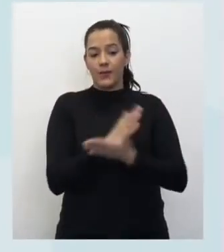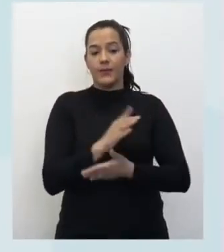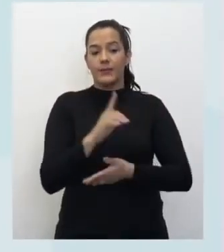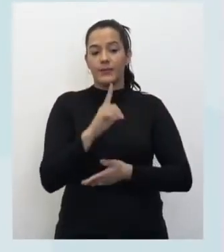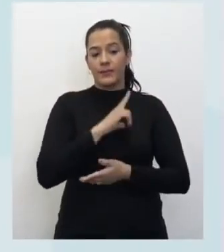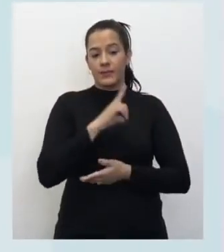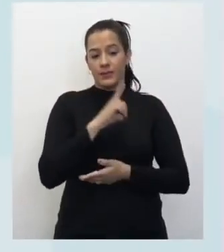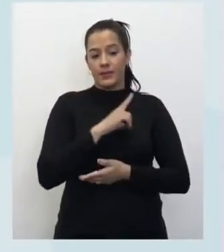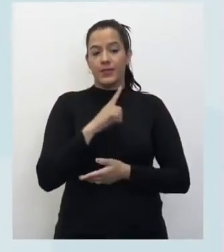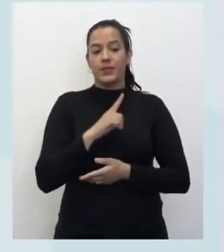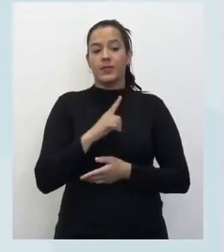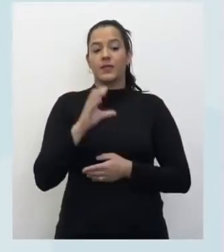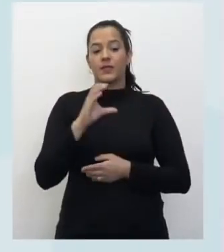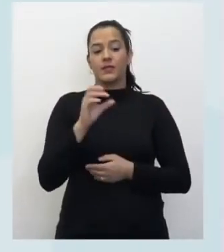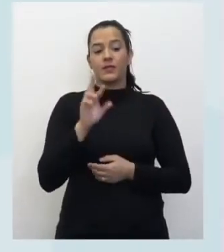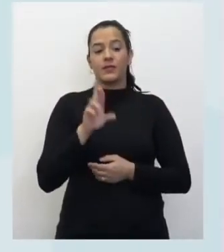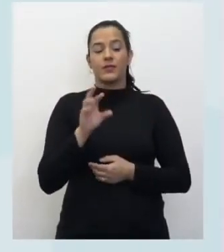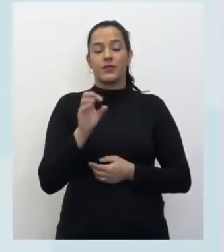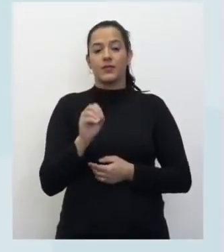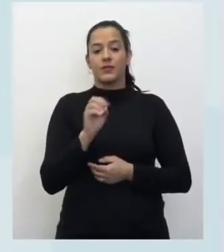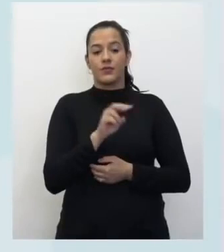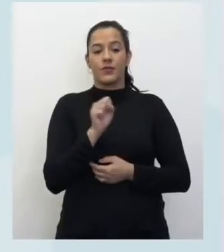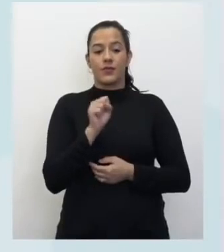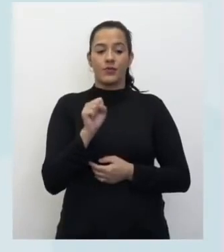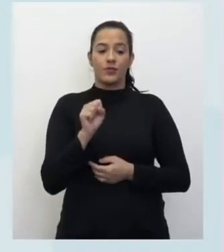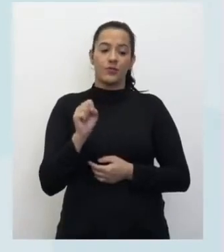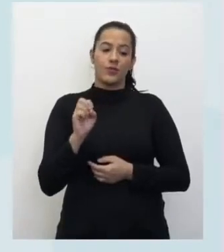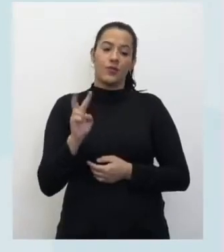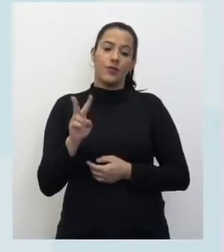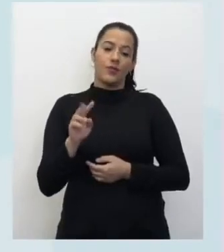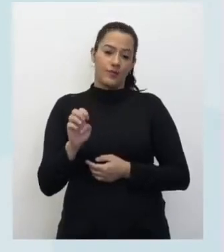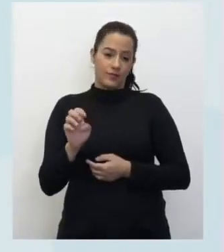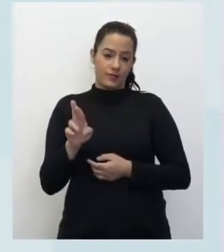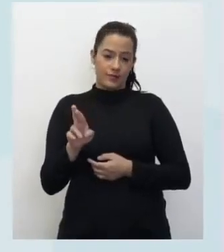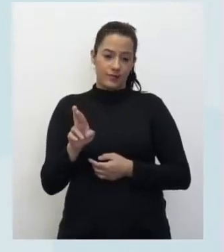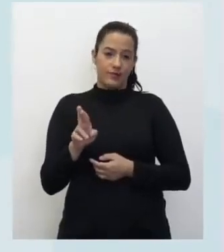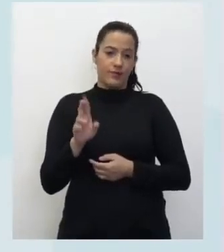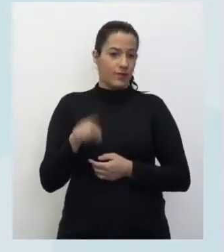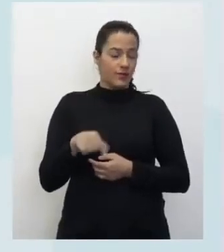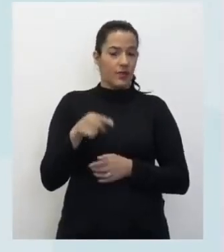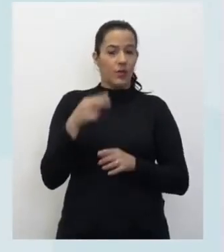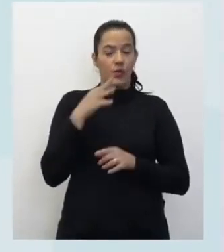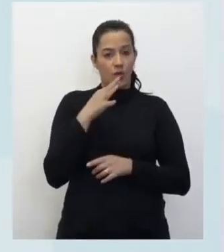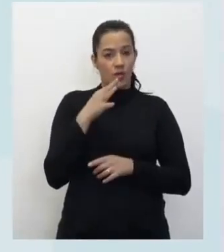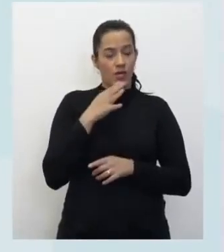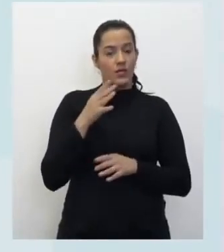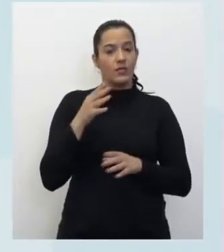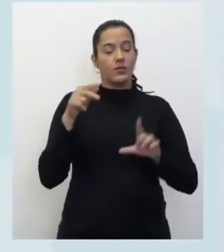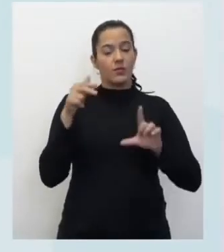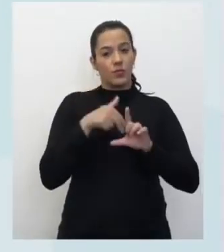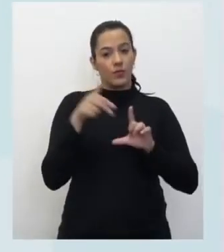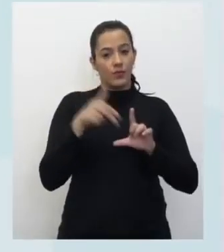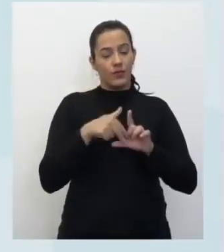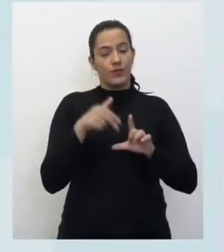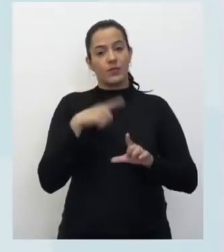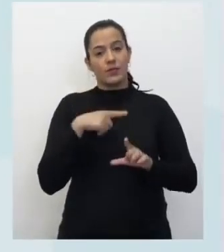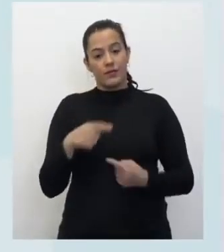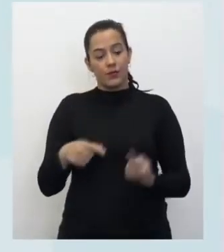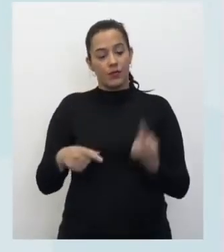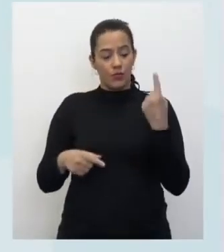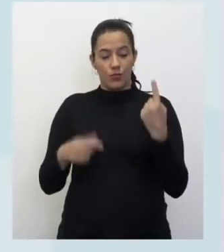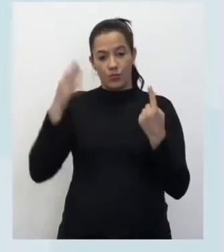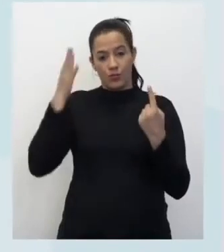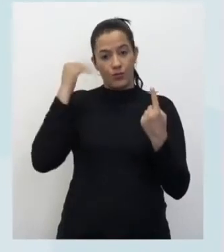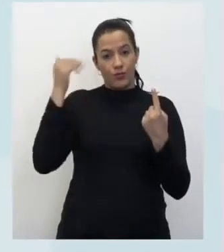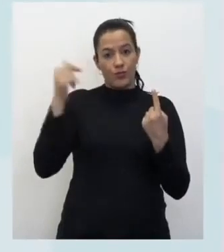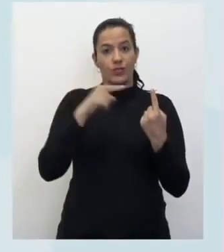também apresentam crossovers? Vocês conhecem alguma novela em que um personagem que apareceu lá